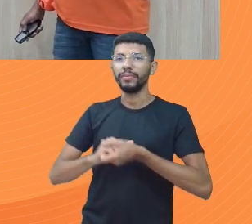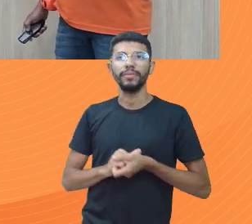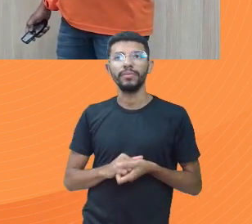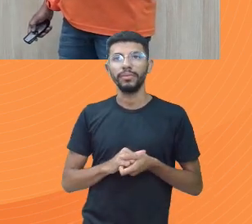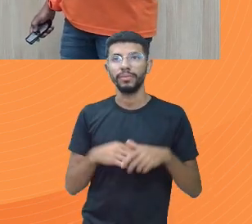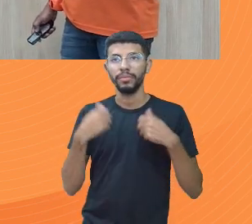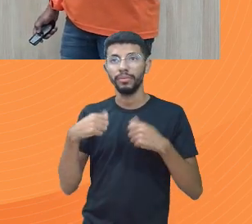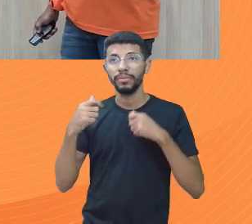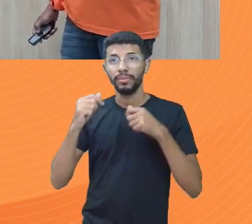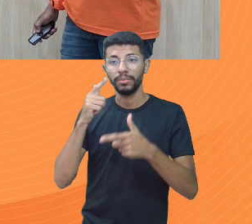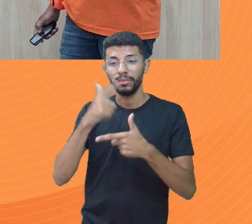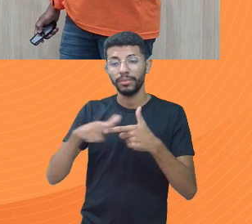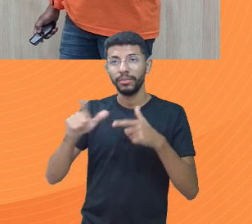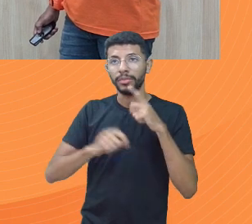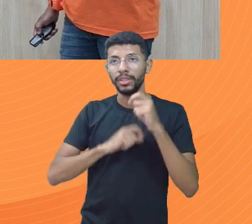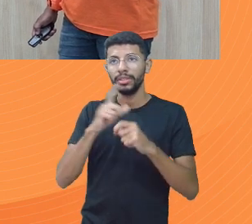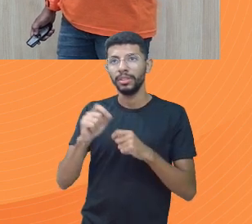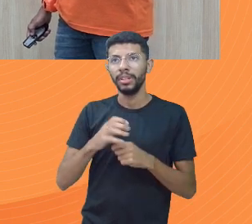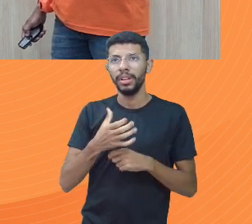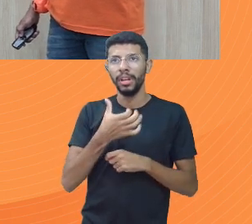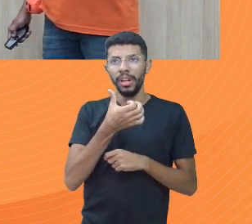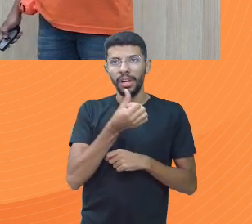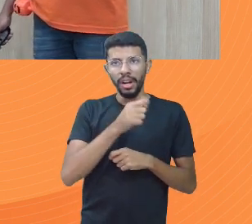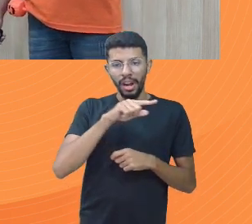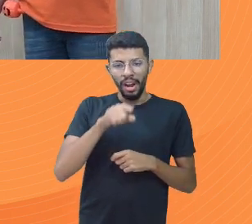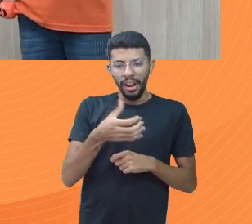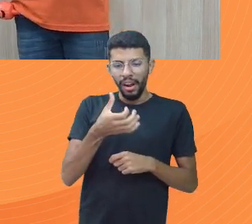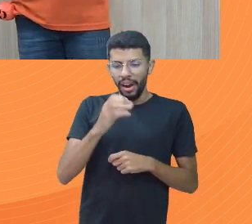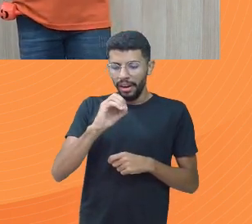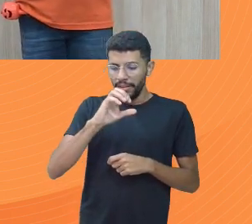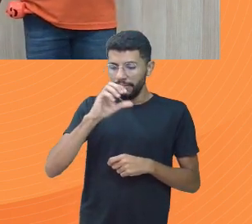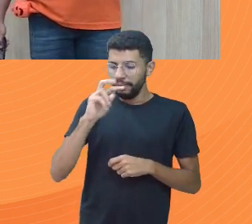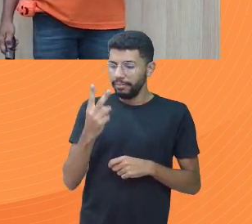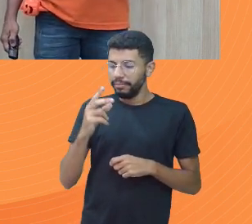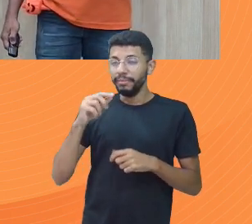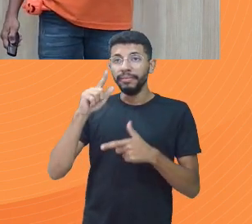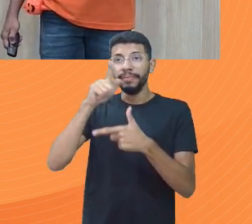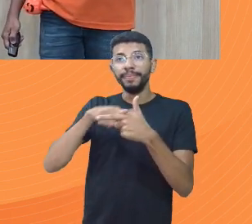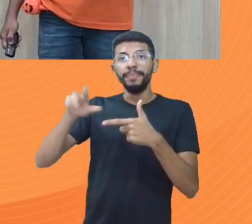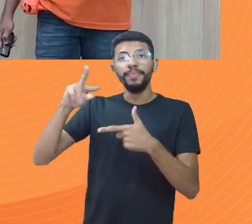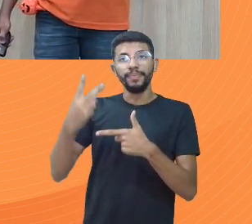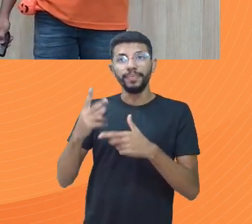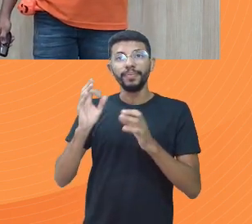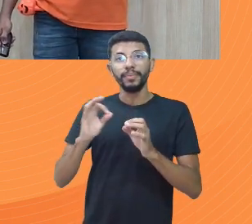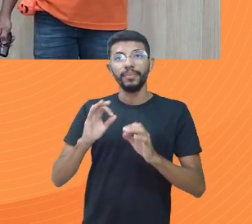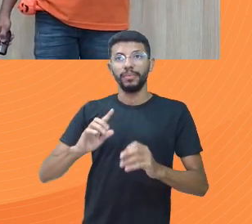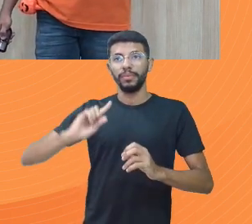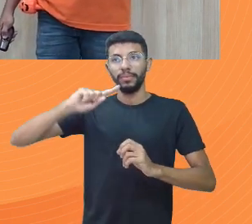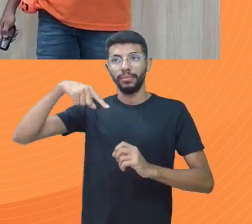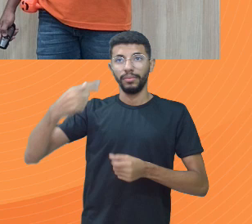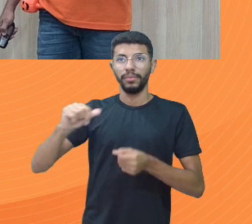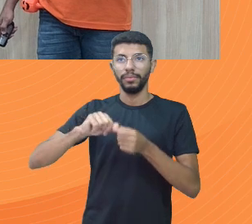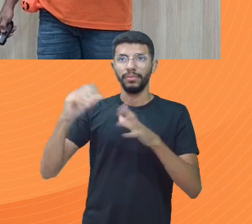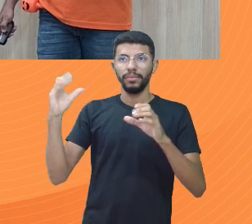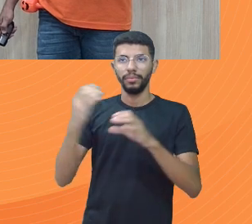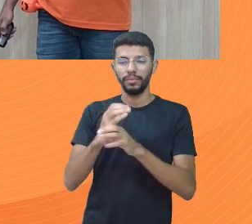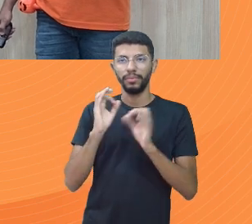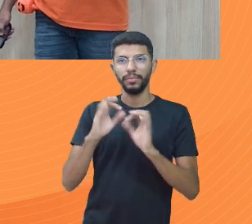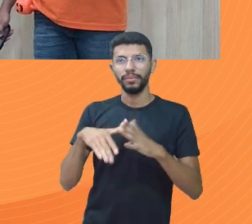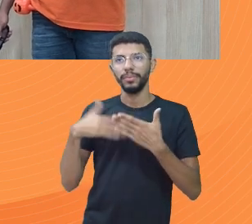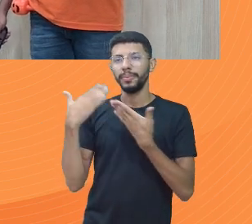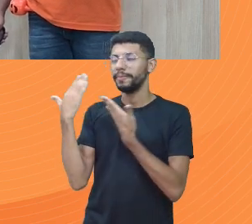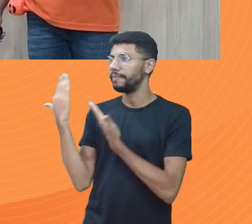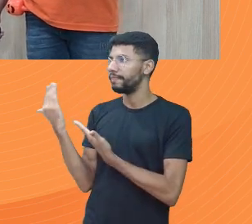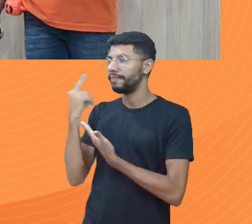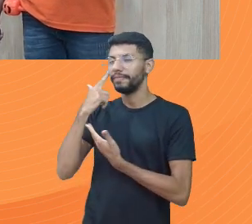preciso dividir ali, ó, o 6,02 por 2 para depois eu realizar a conta. Então, ó,